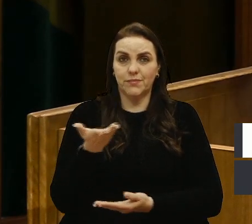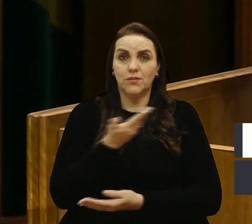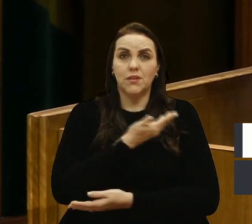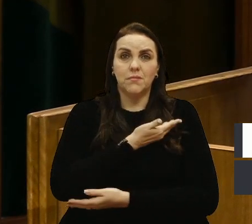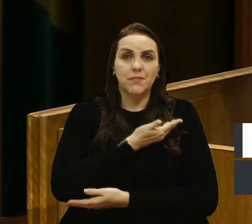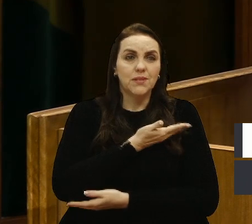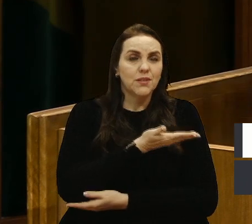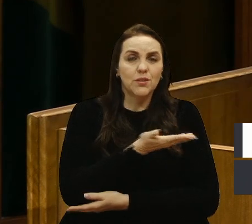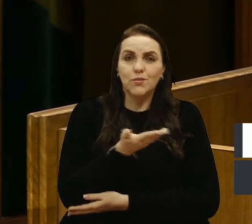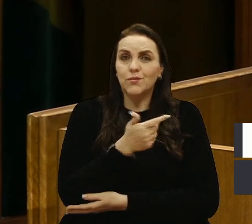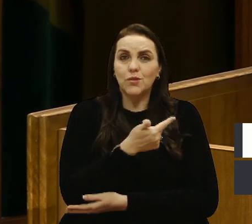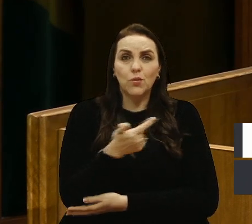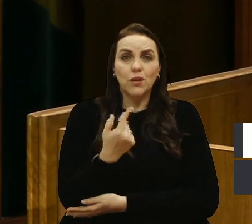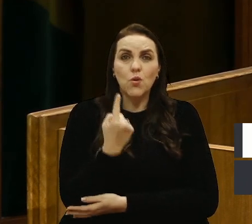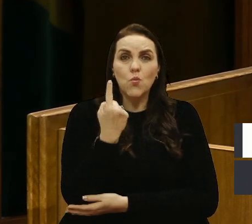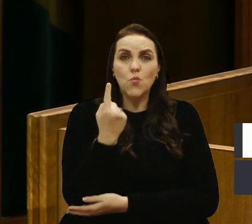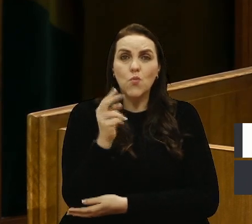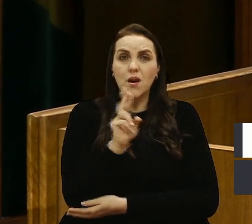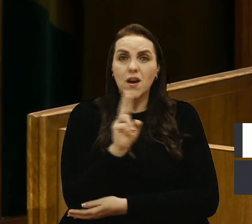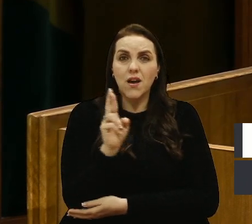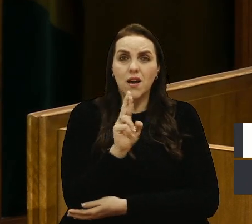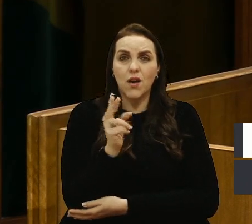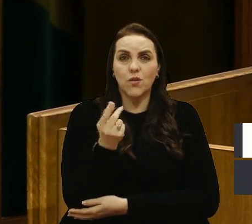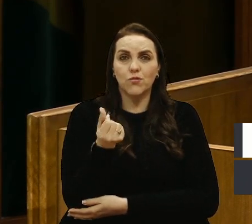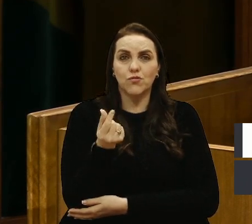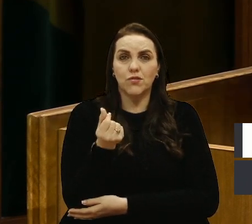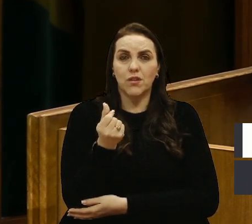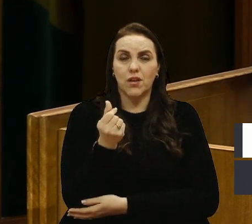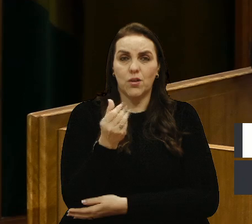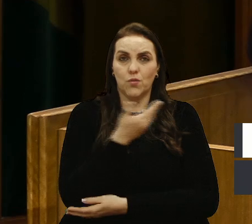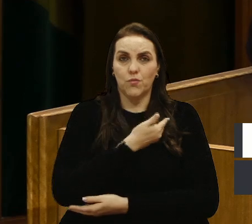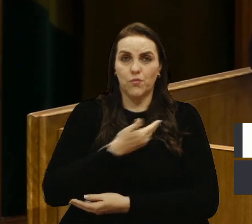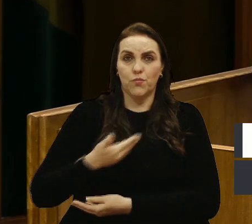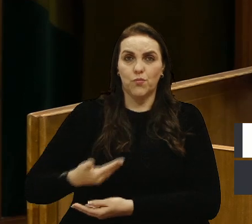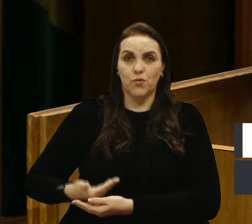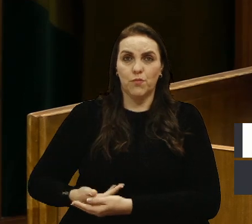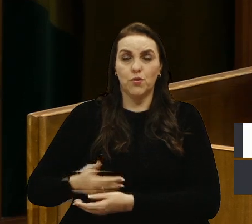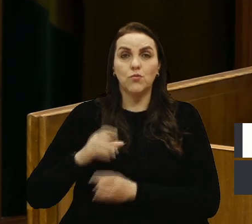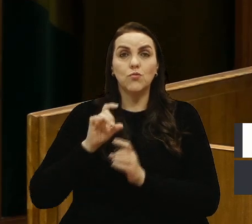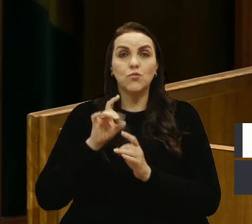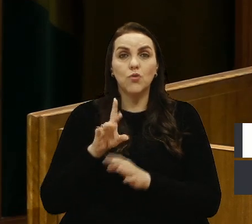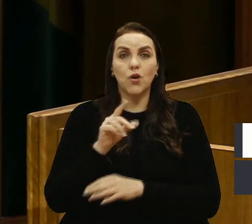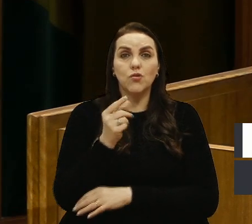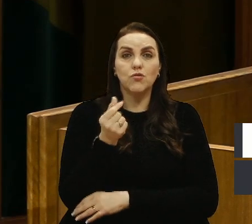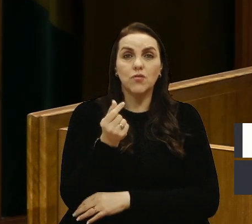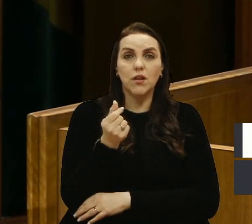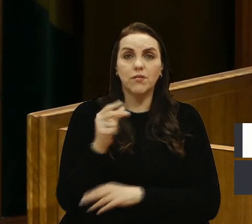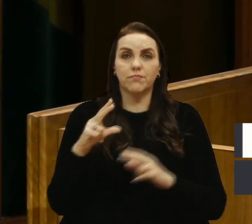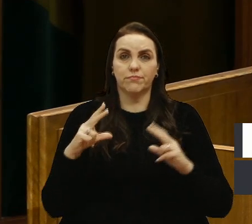tem R$1 de dinheiro público, apenas dinheiro privado.